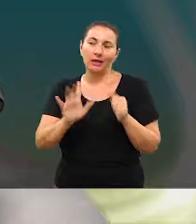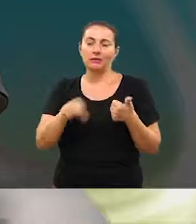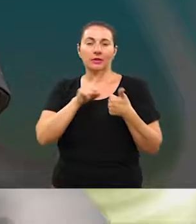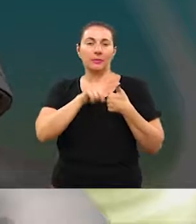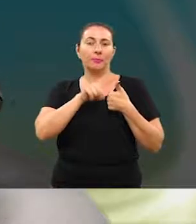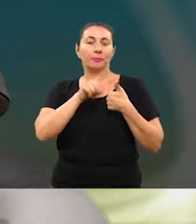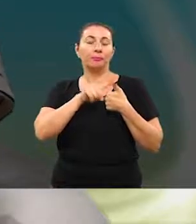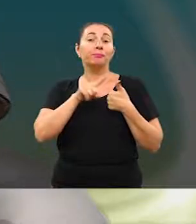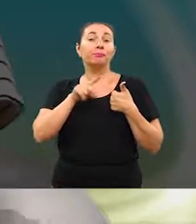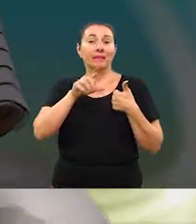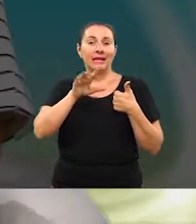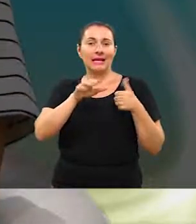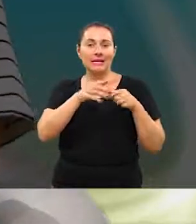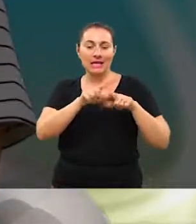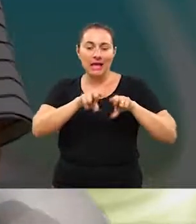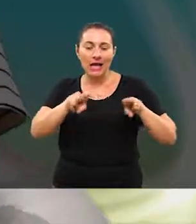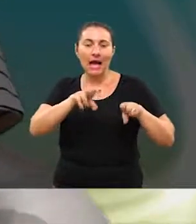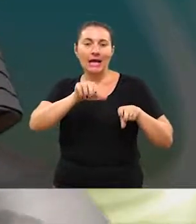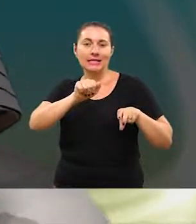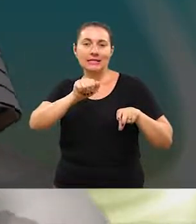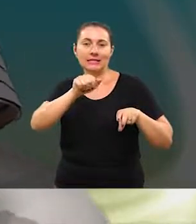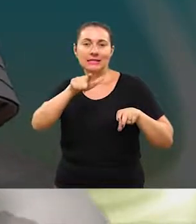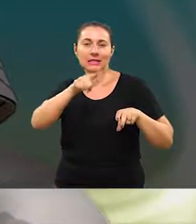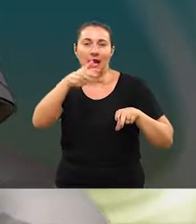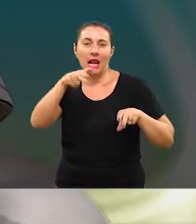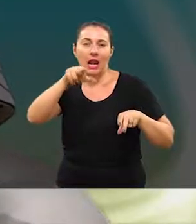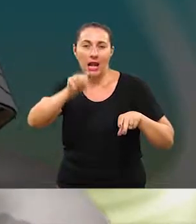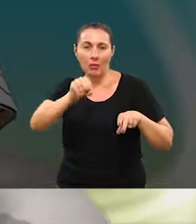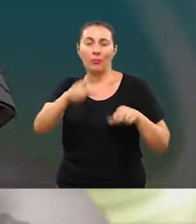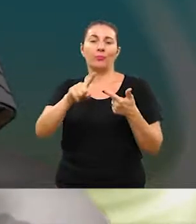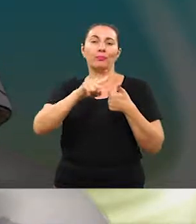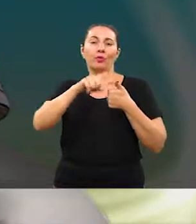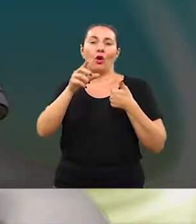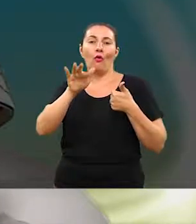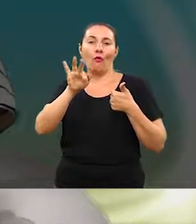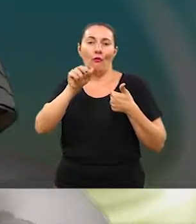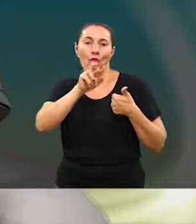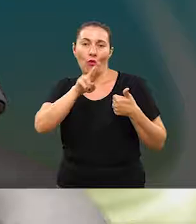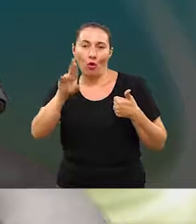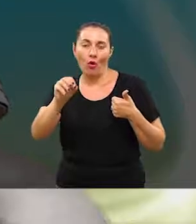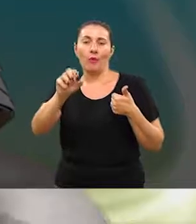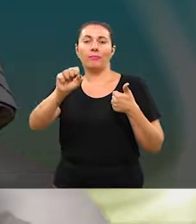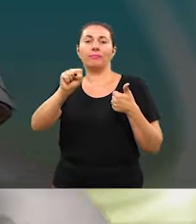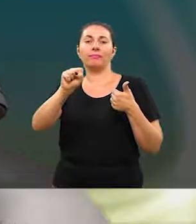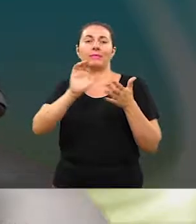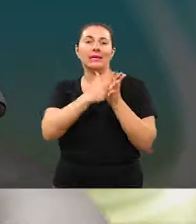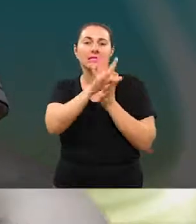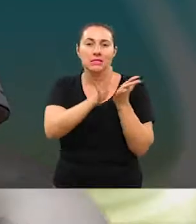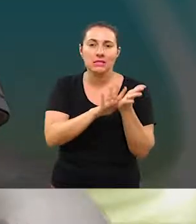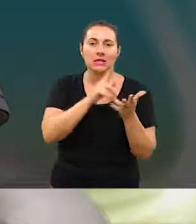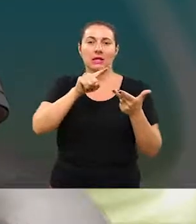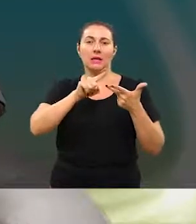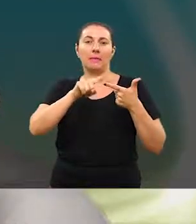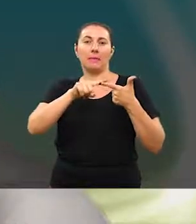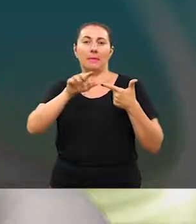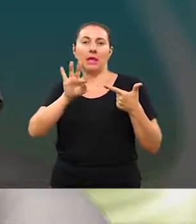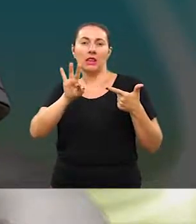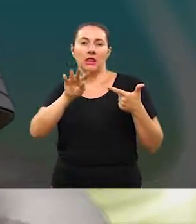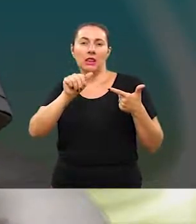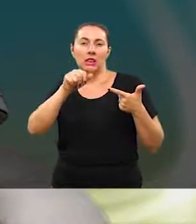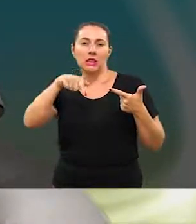básicos, a gente tem, basicamente, as danças de salão, né? Que engloba daí forró, samba de gafieira, bolero, valsa,